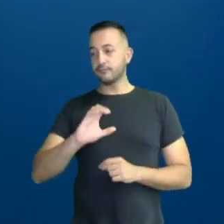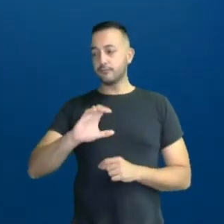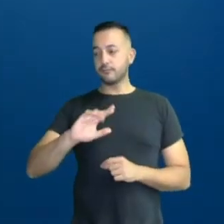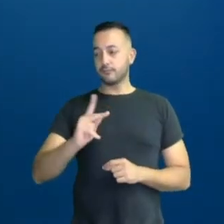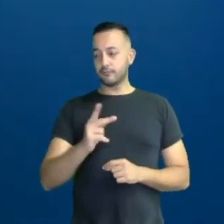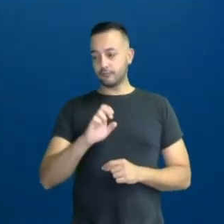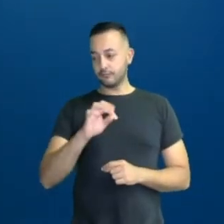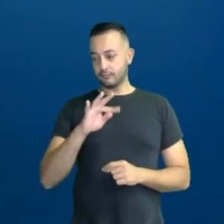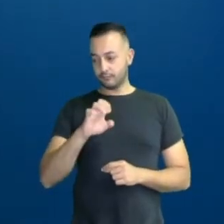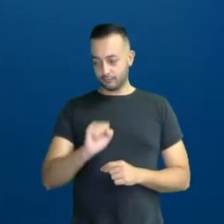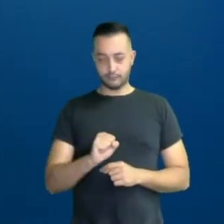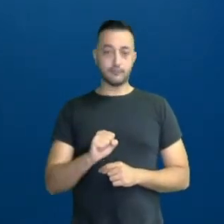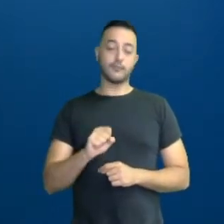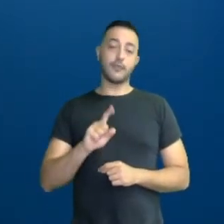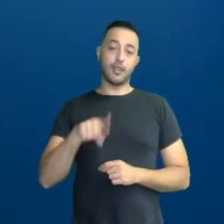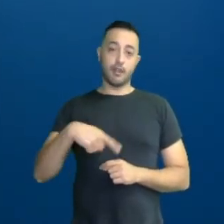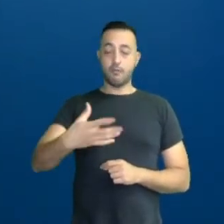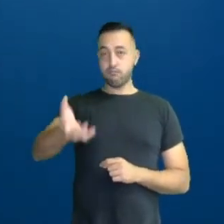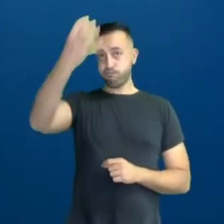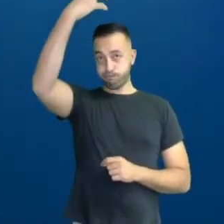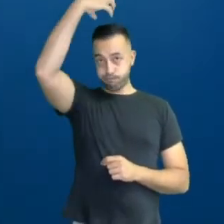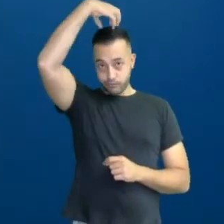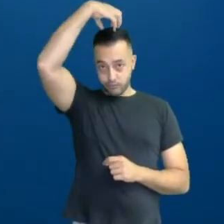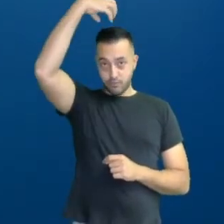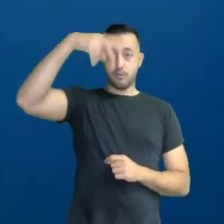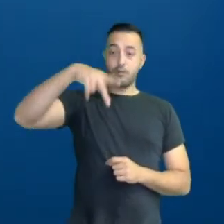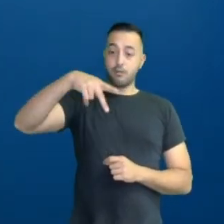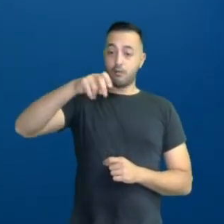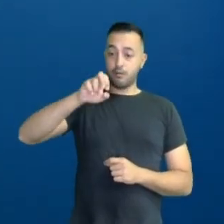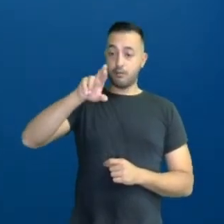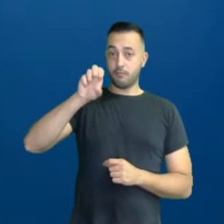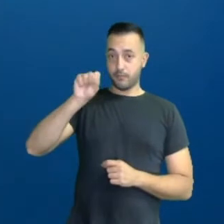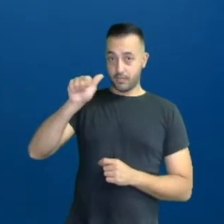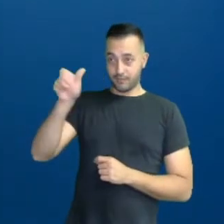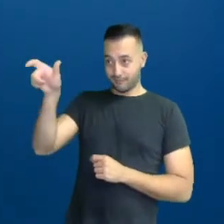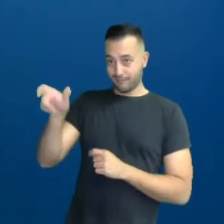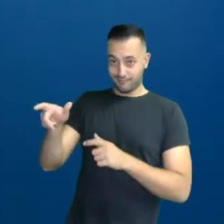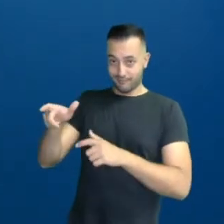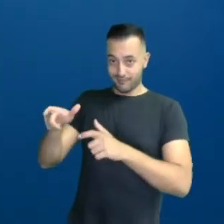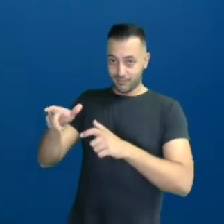Xerxes, imperador persa, conquista